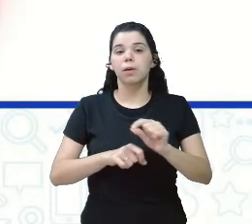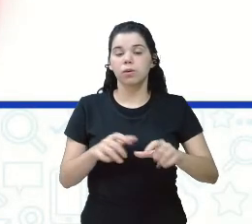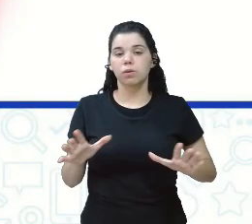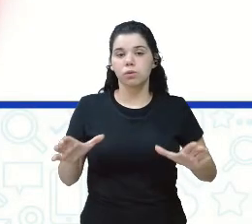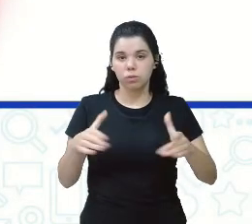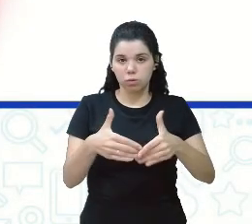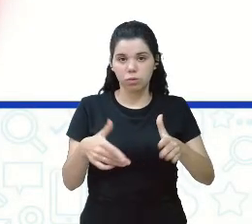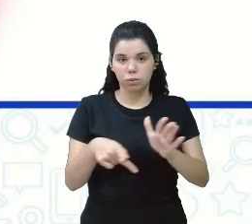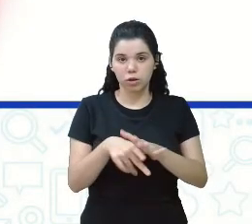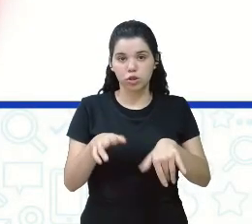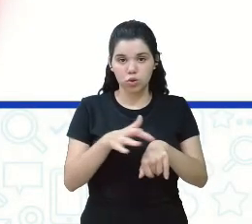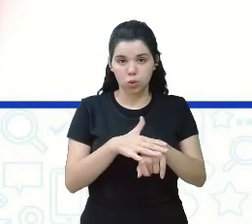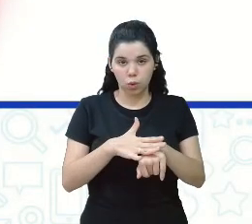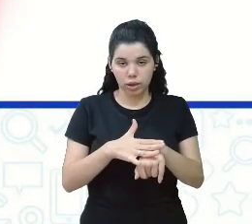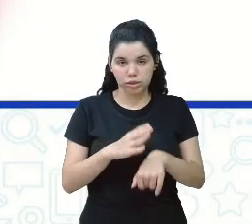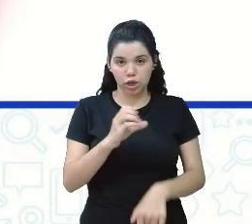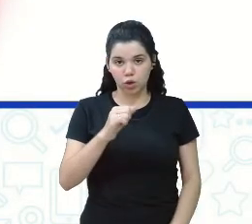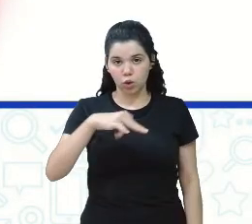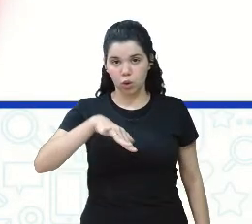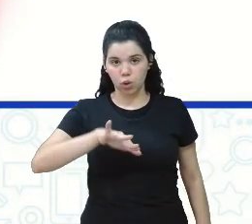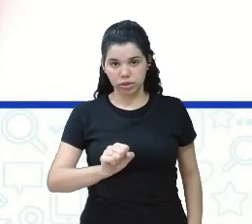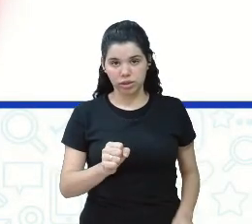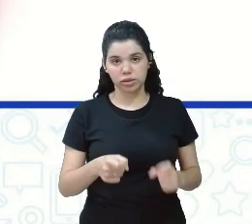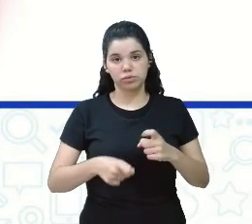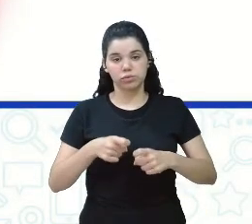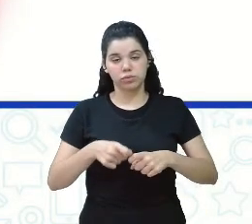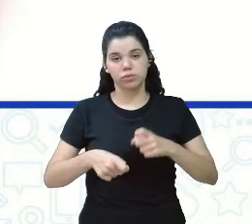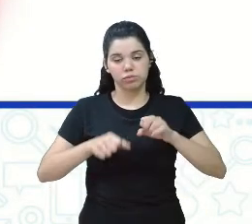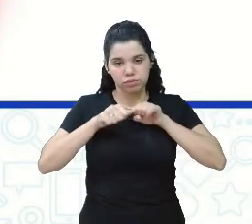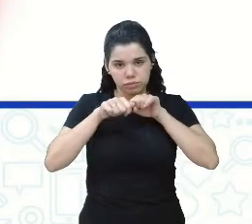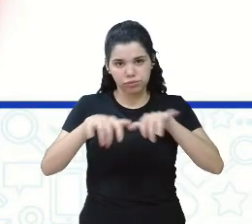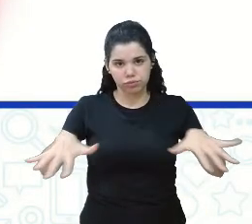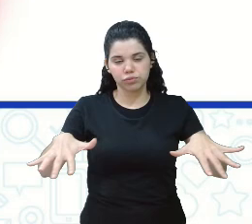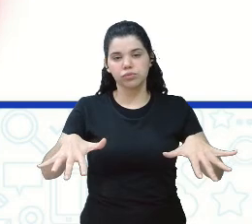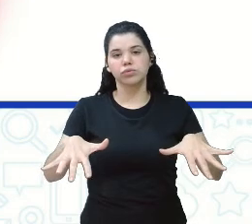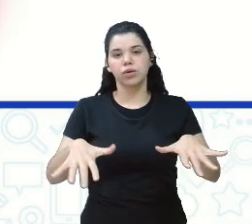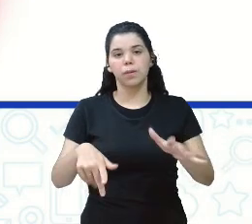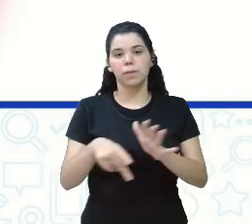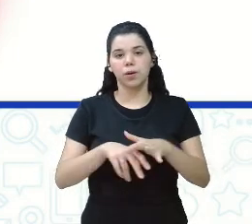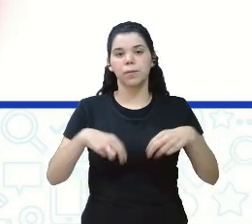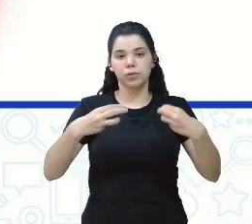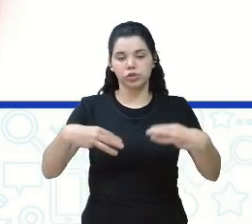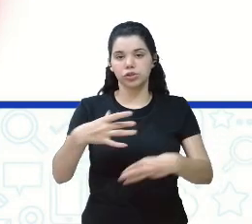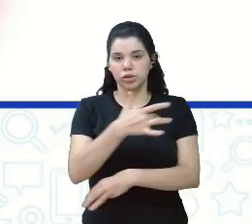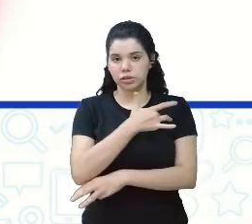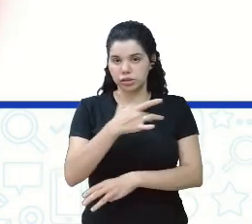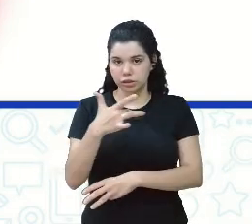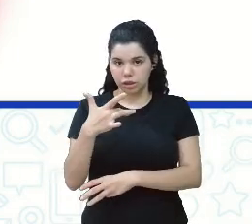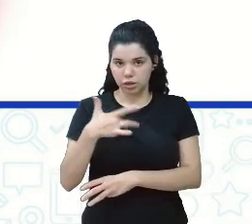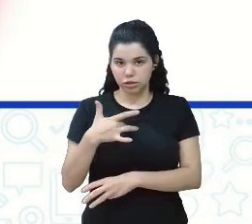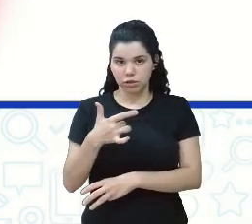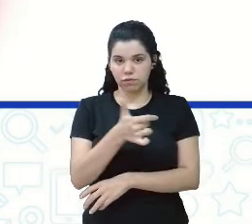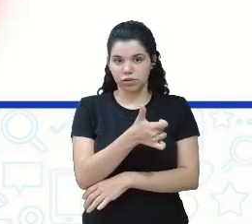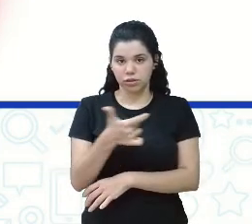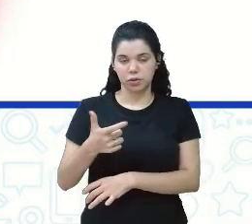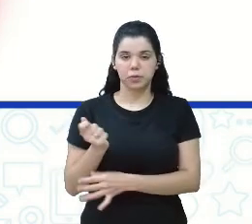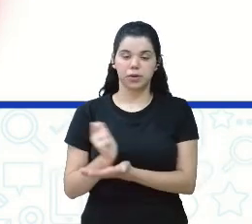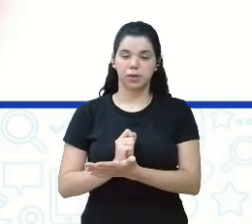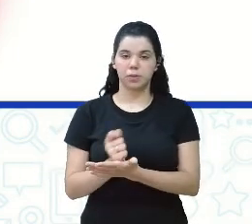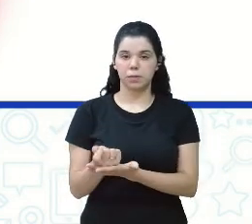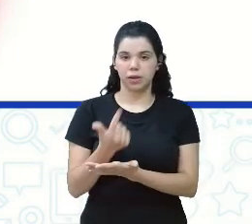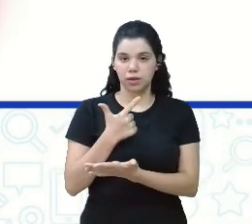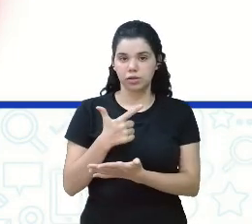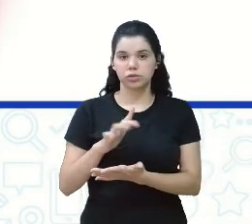Departamento de Doenças Crônicas e Infecciosamente Transmissíveis do Ministério de Saúde, 21 medicamentos